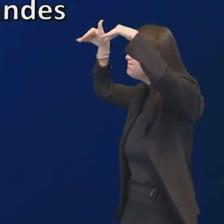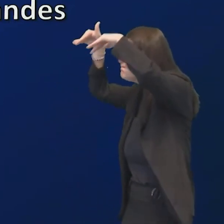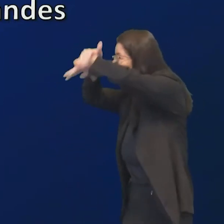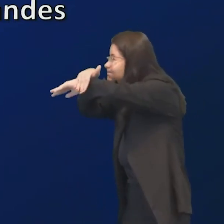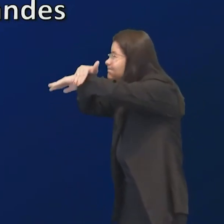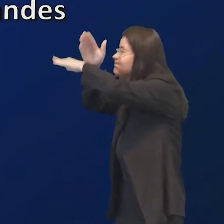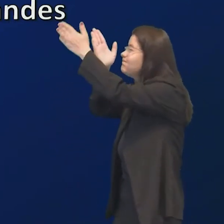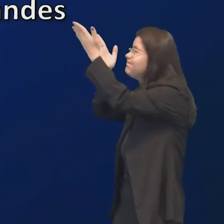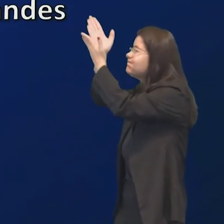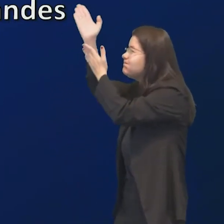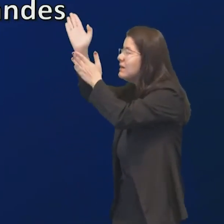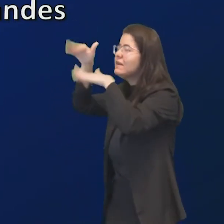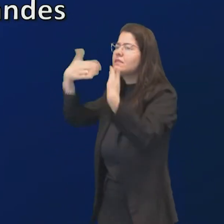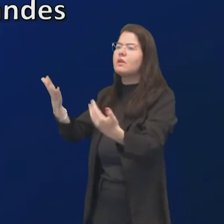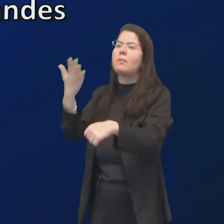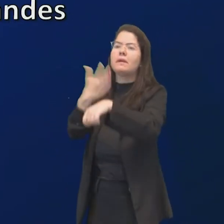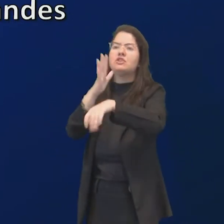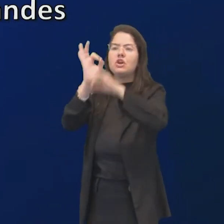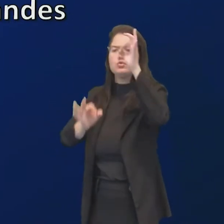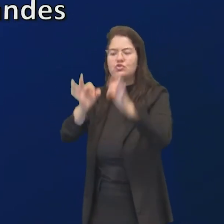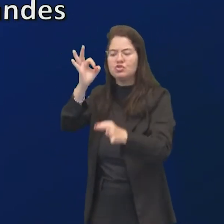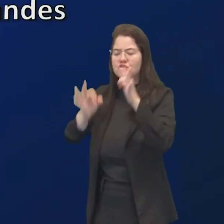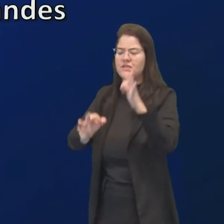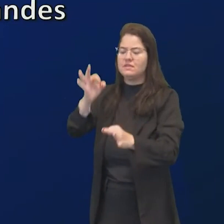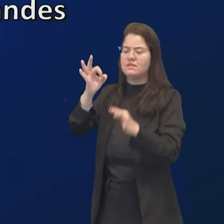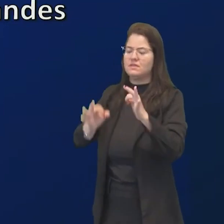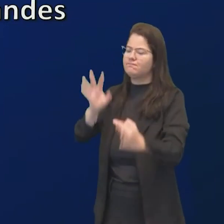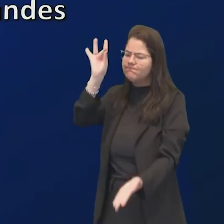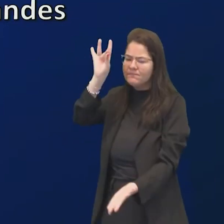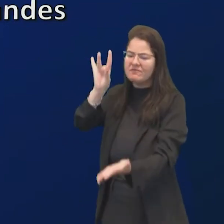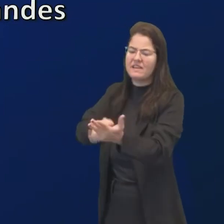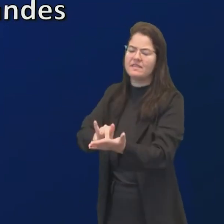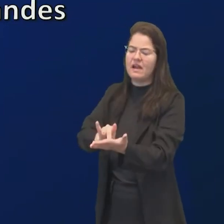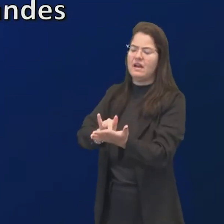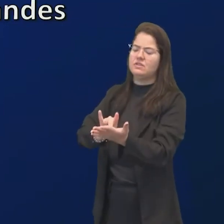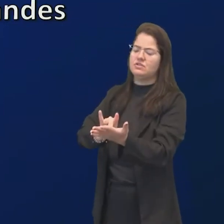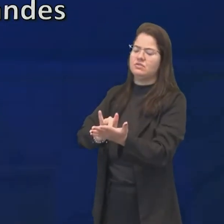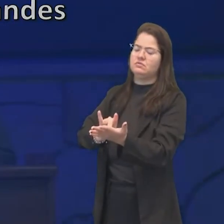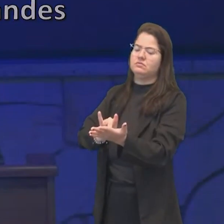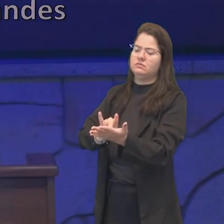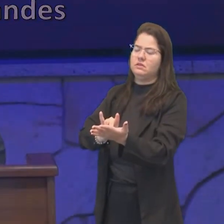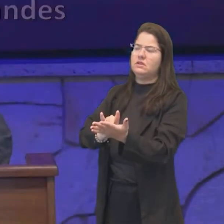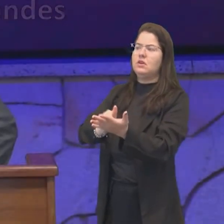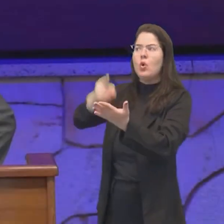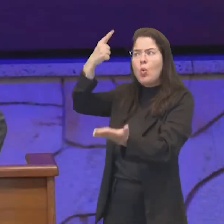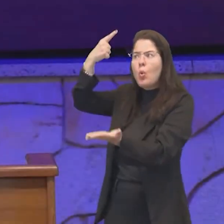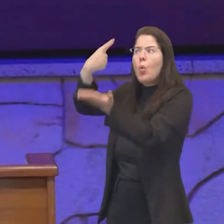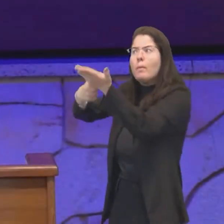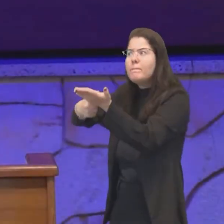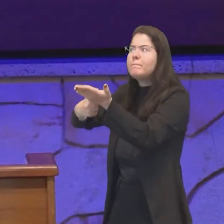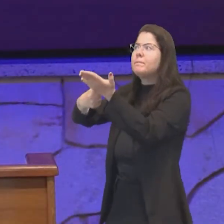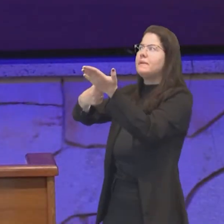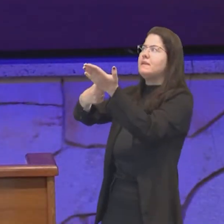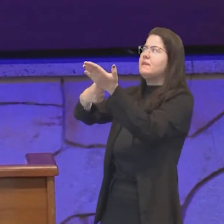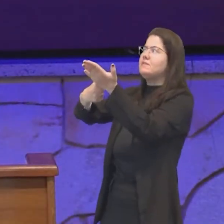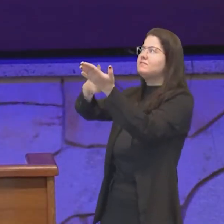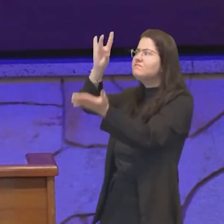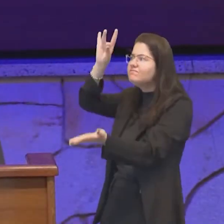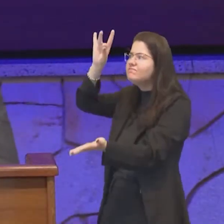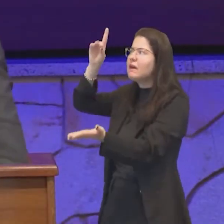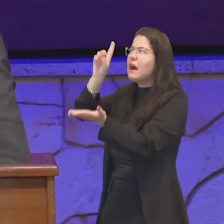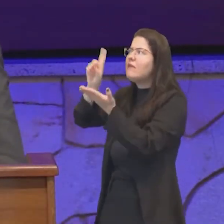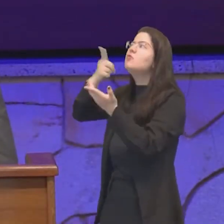justiça, a sinceridade, a honestidade, ser leal a Deus, ser leal aos seus mandamentos, ser sincero com o